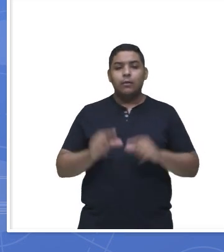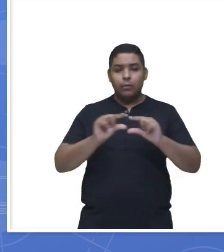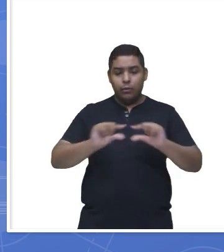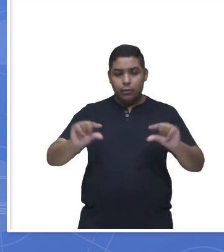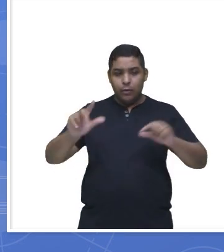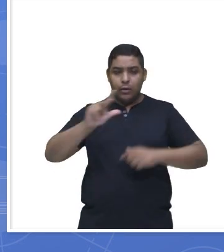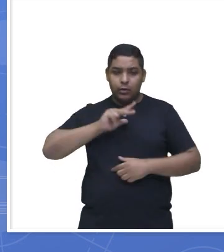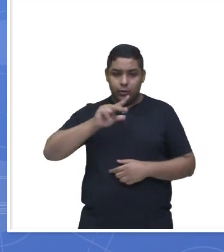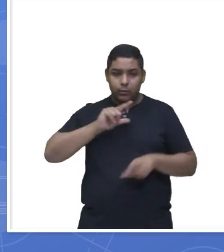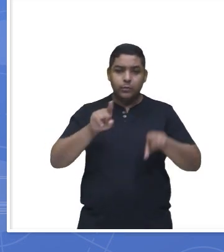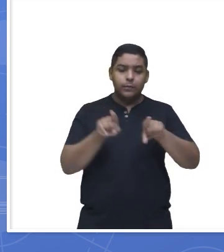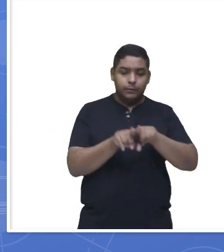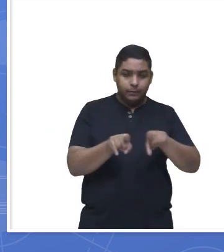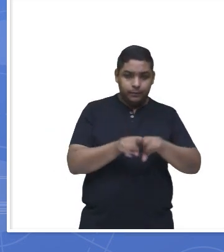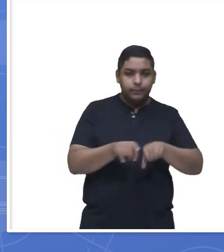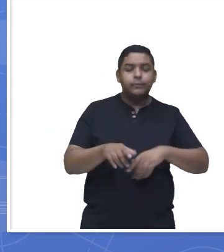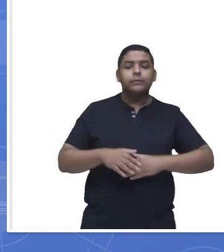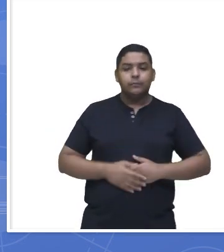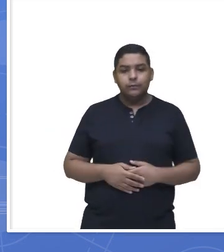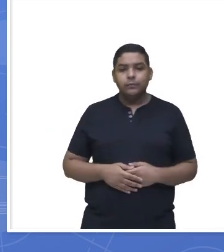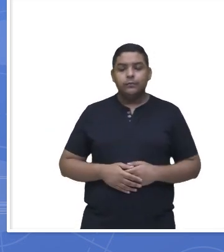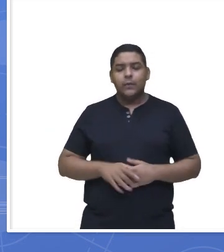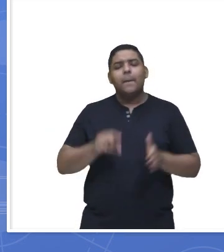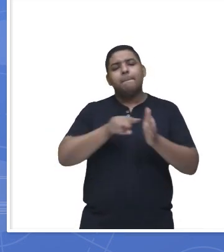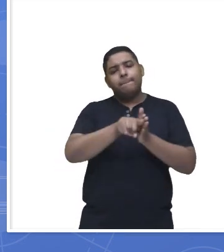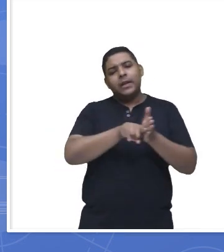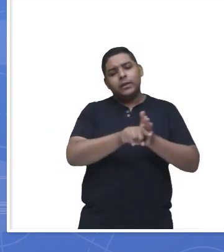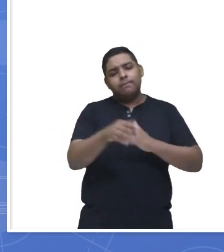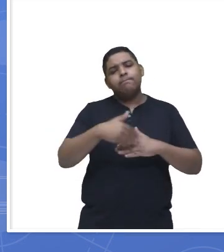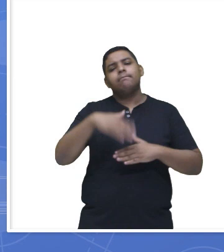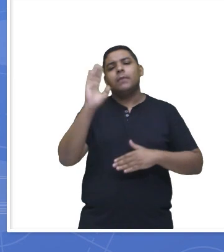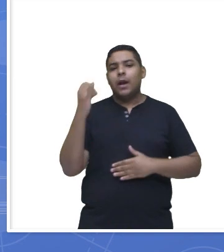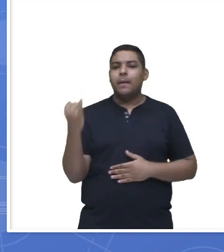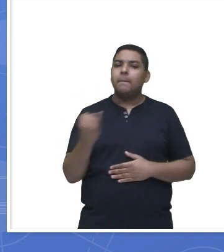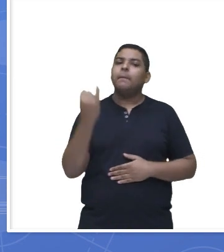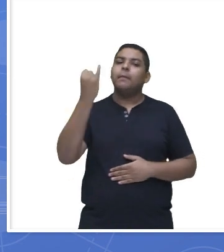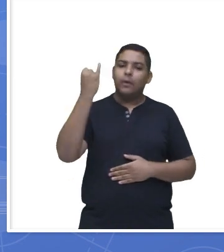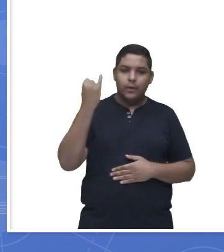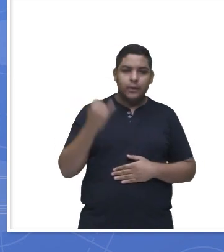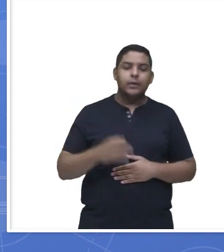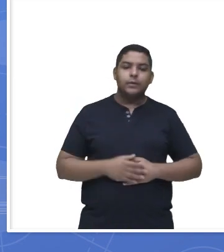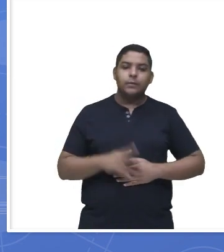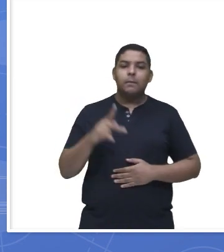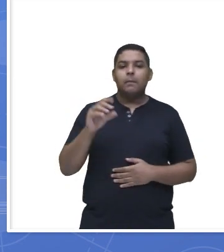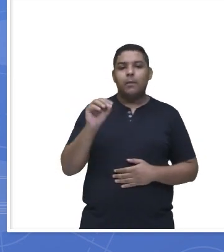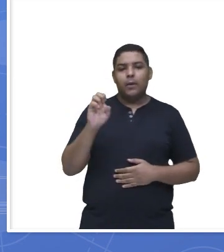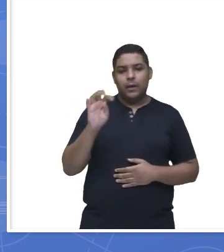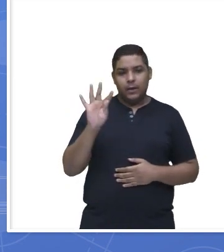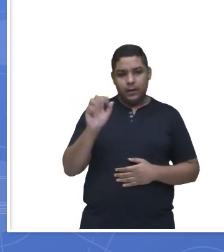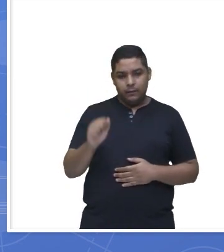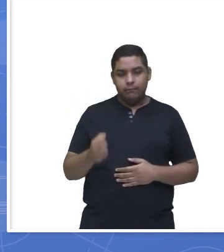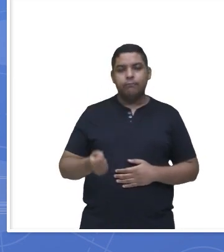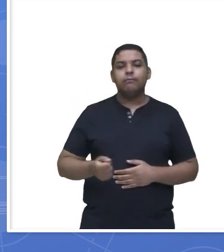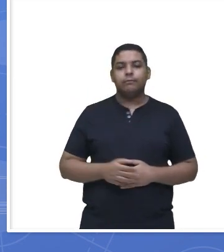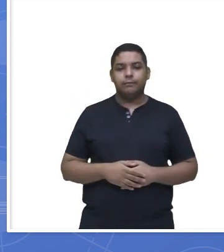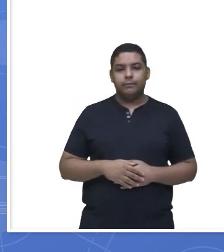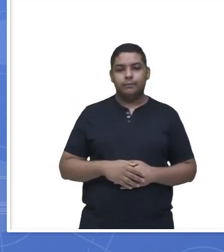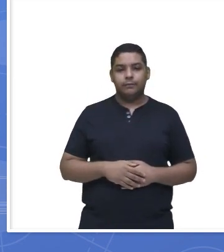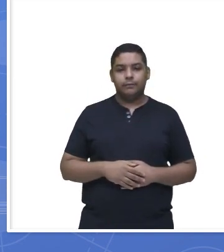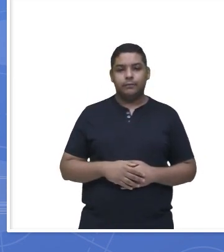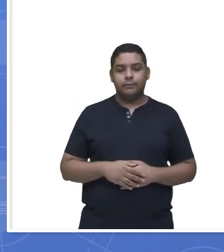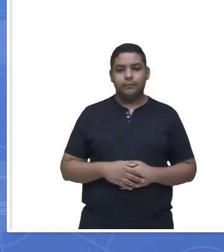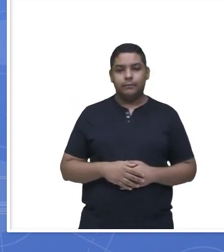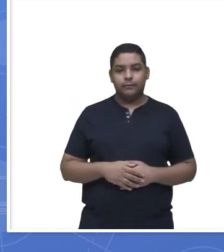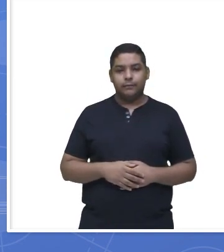pesquisem também para conhecer ainda mais sobre o importante poeta Augusto dos Anjos, tá bom? Depois ele foi reeditado